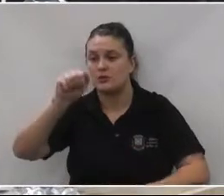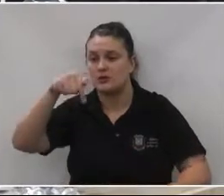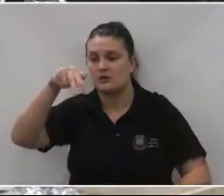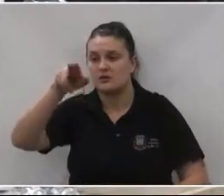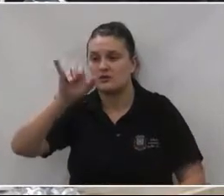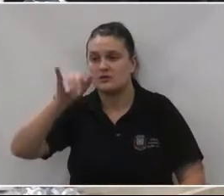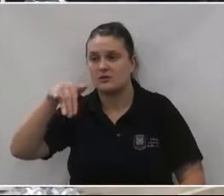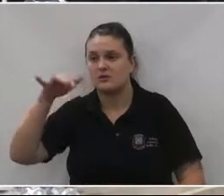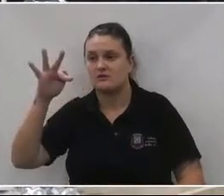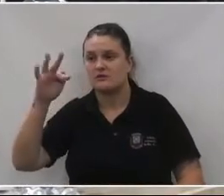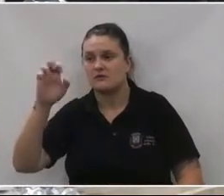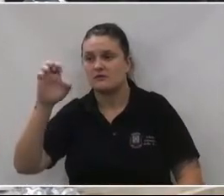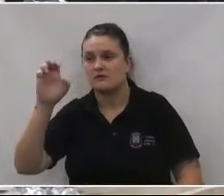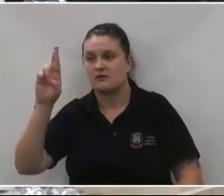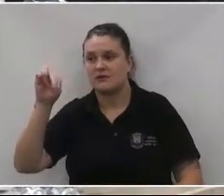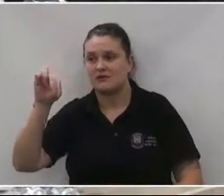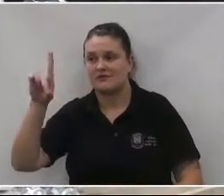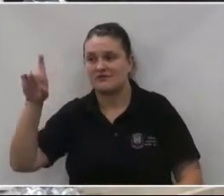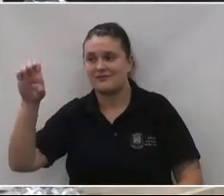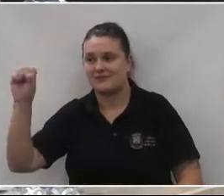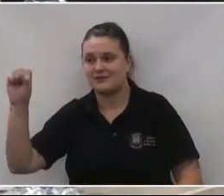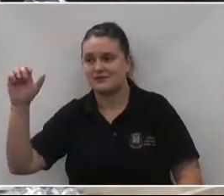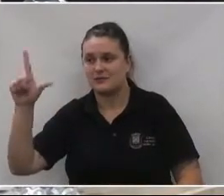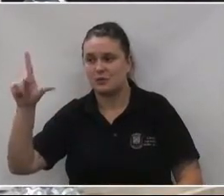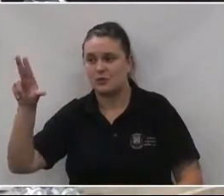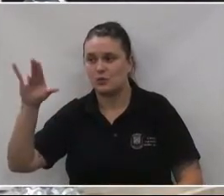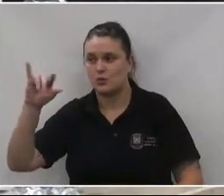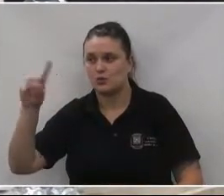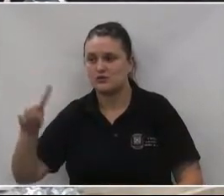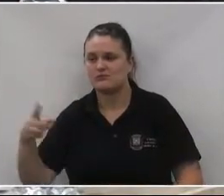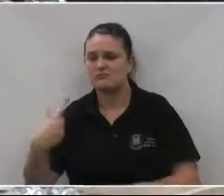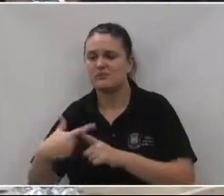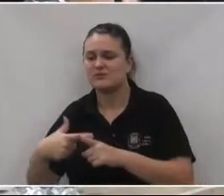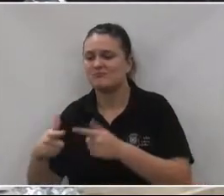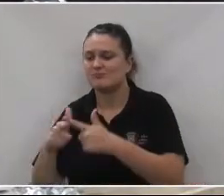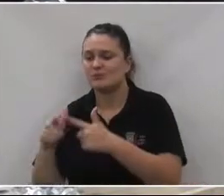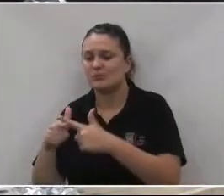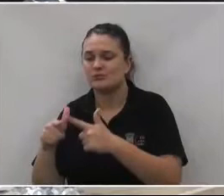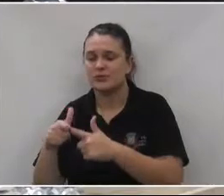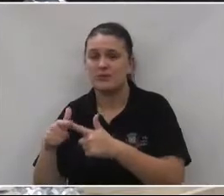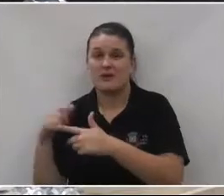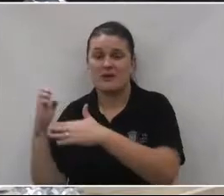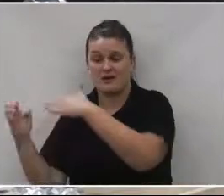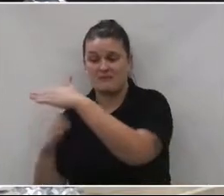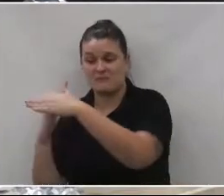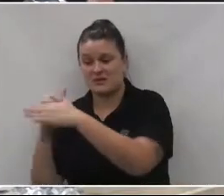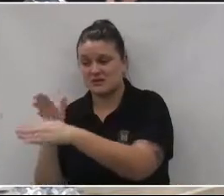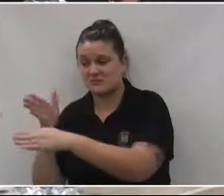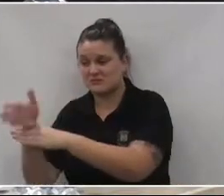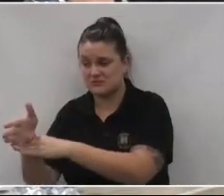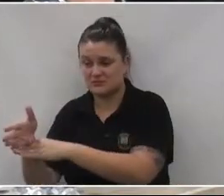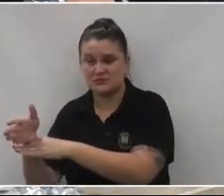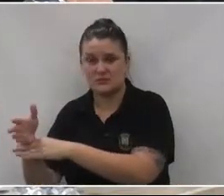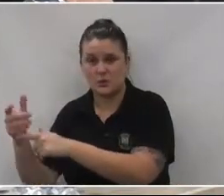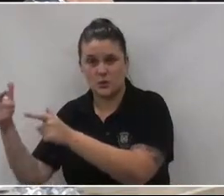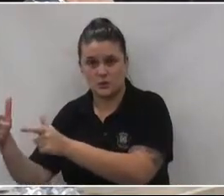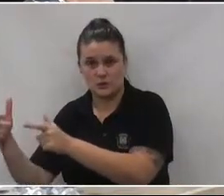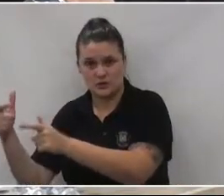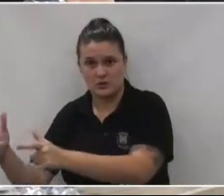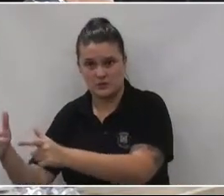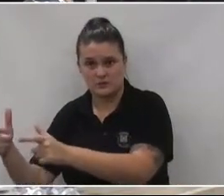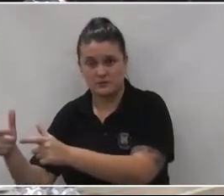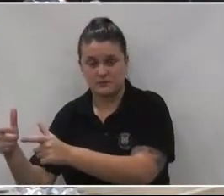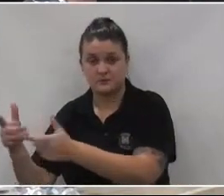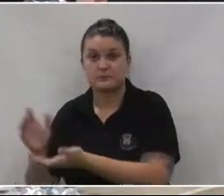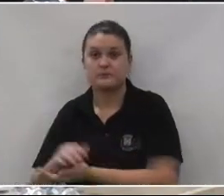elaborado feito mais umas duas bocas de lobo com o mesmo problema com a questão das empresas que foram feitas no local